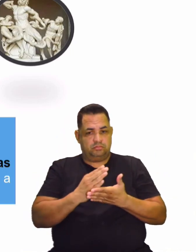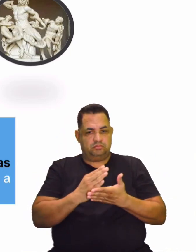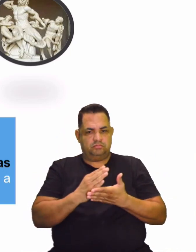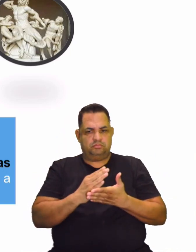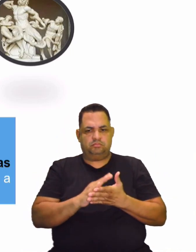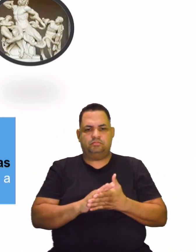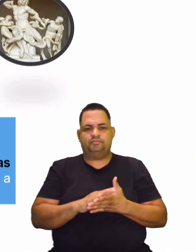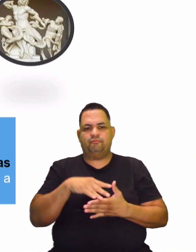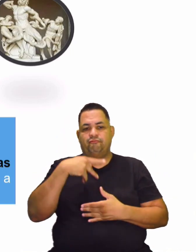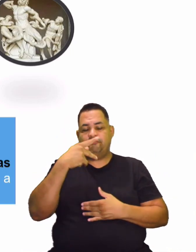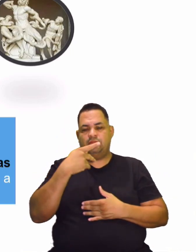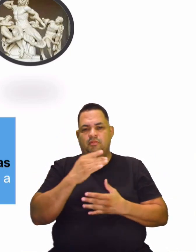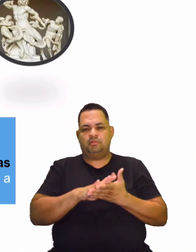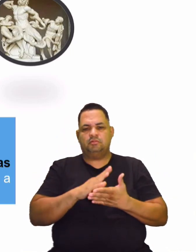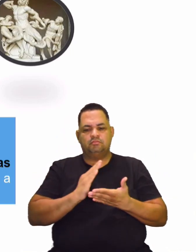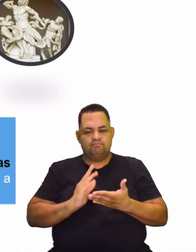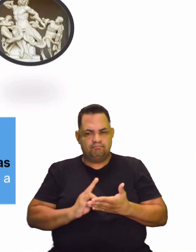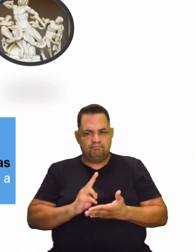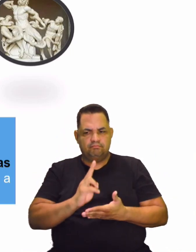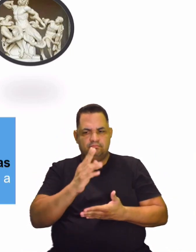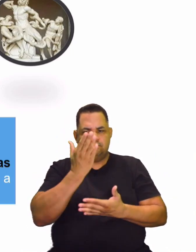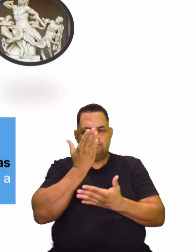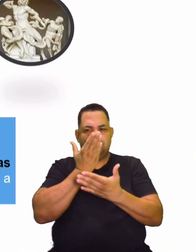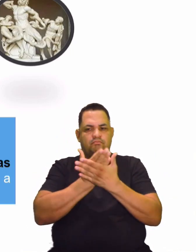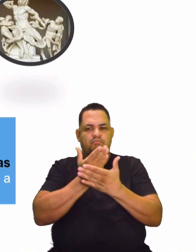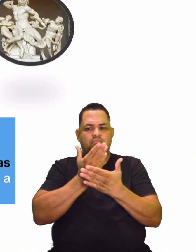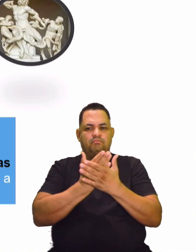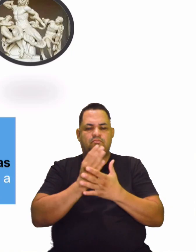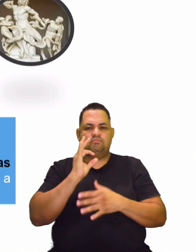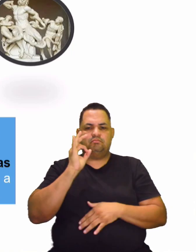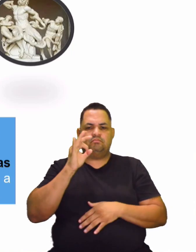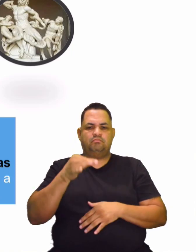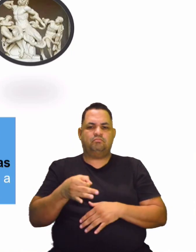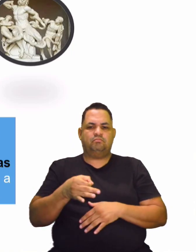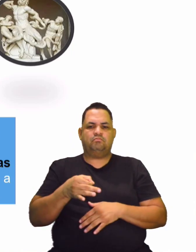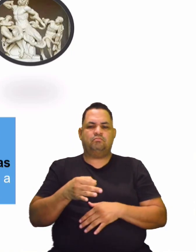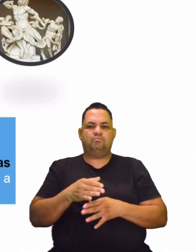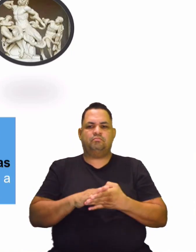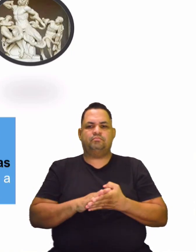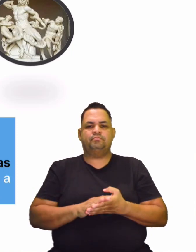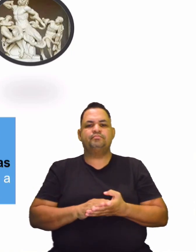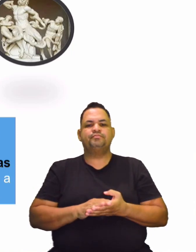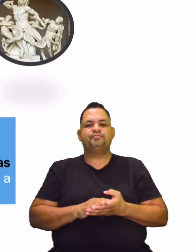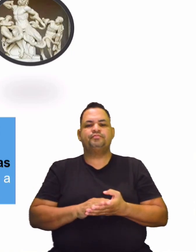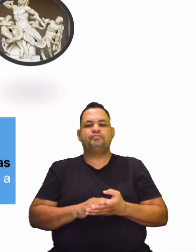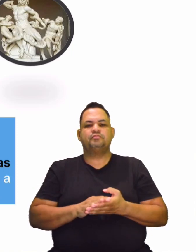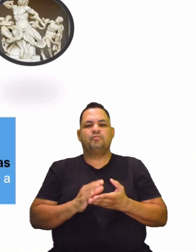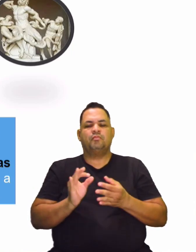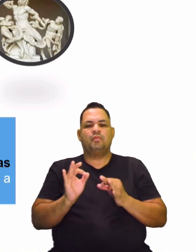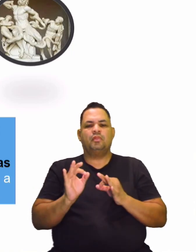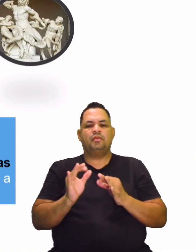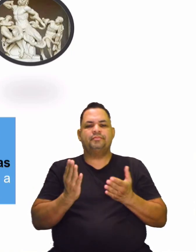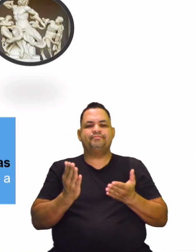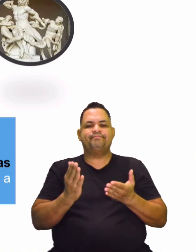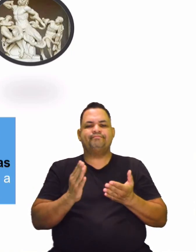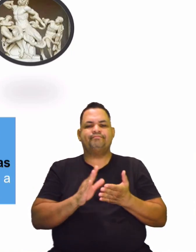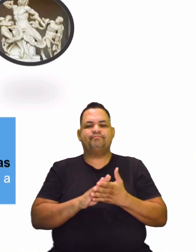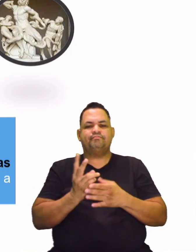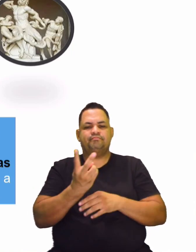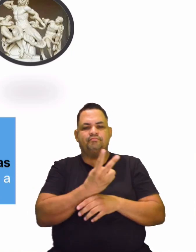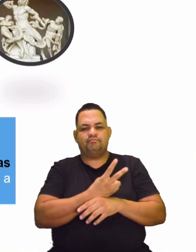falar sobre isso no decorrer dessa aula, certo? Muito bem. Então, eles buscavam